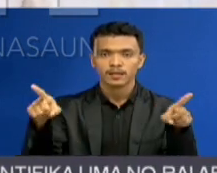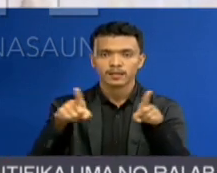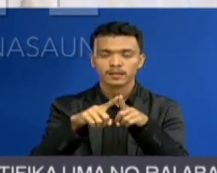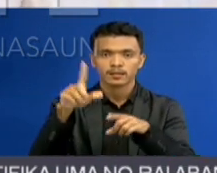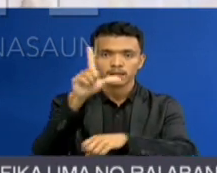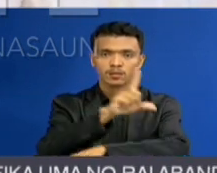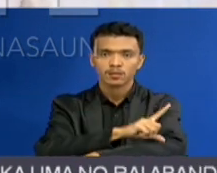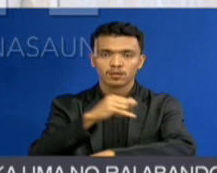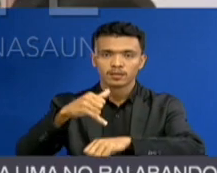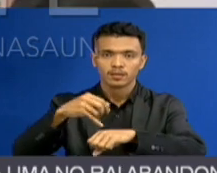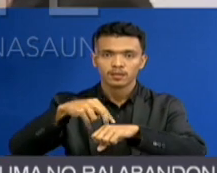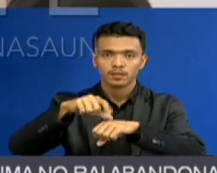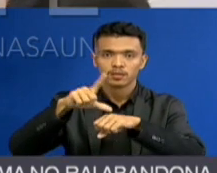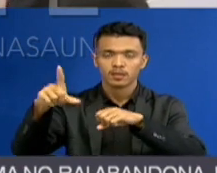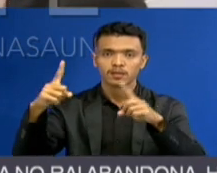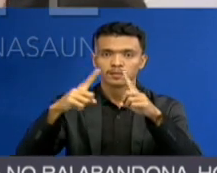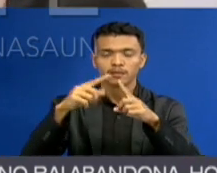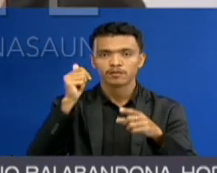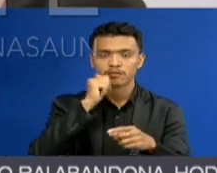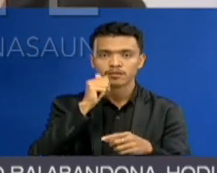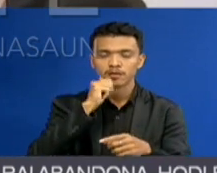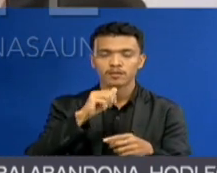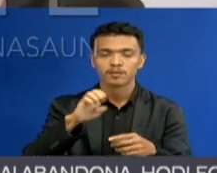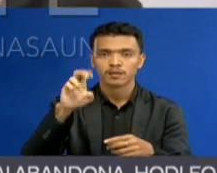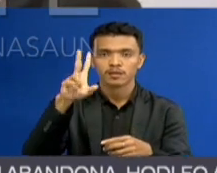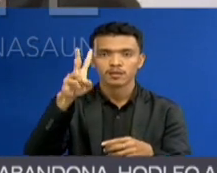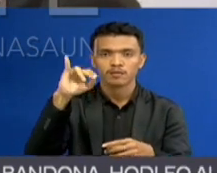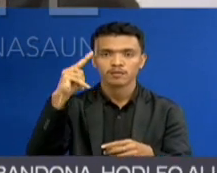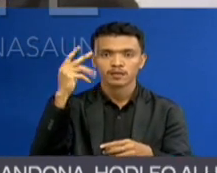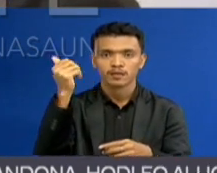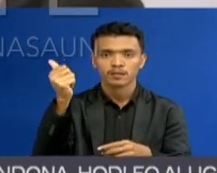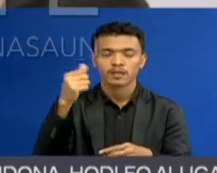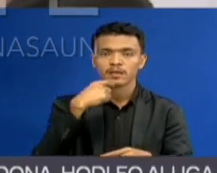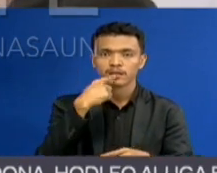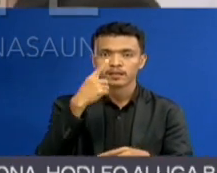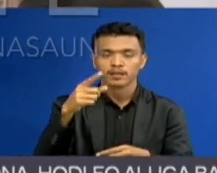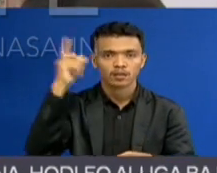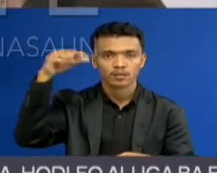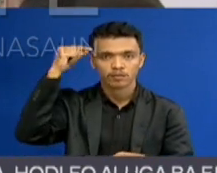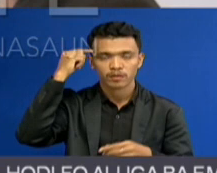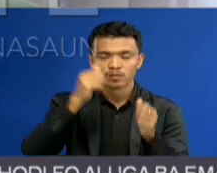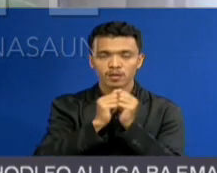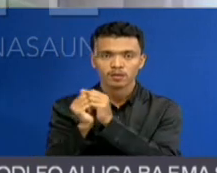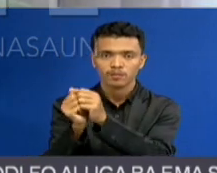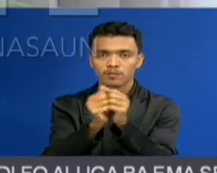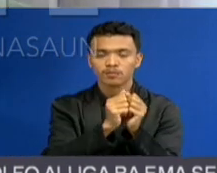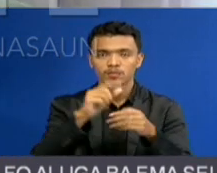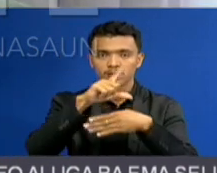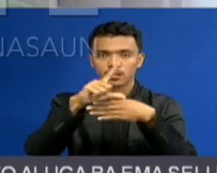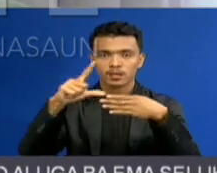Lorong Internacional Bafete Rural. Alvina de Souza Carvalho afirma: Governo há muito com linha